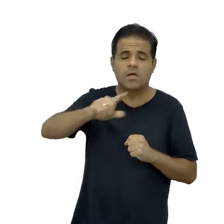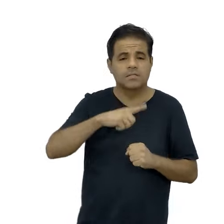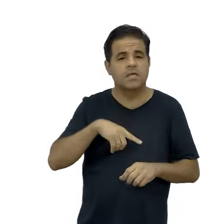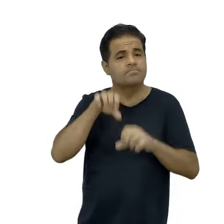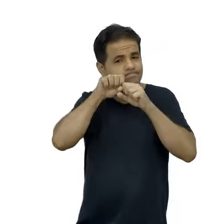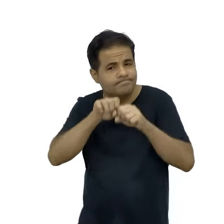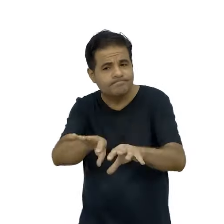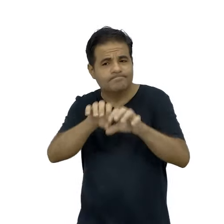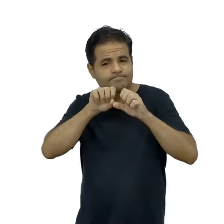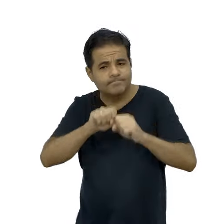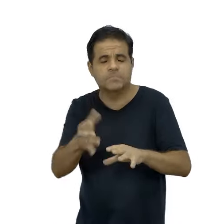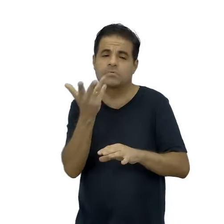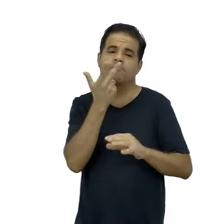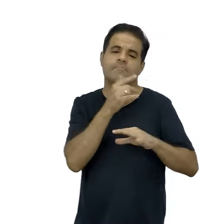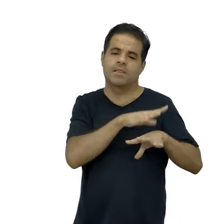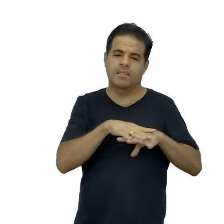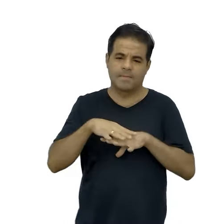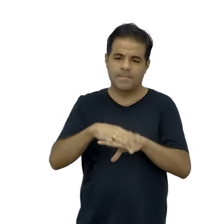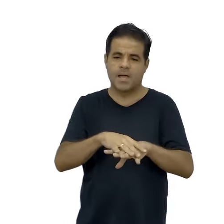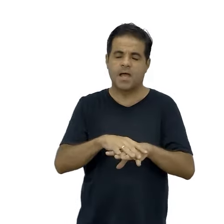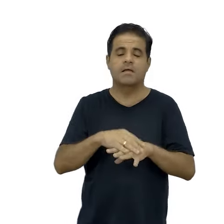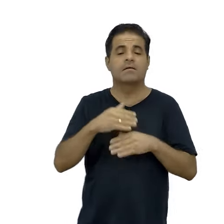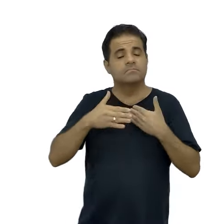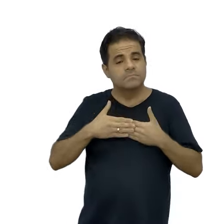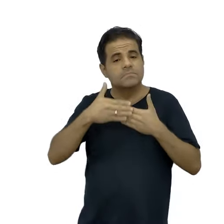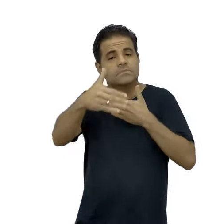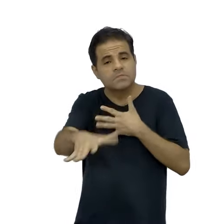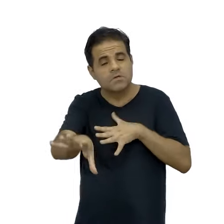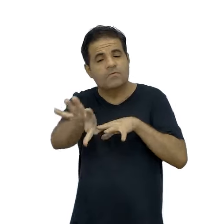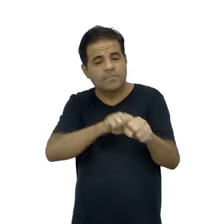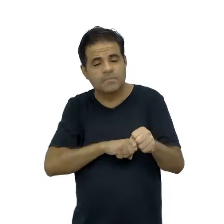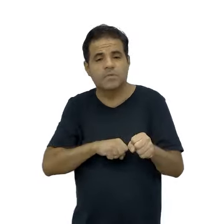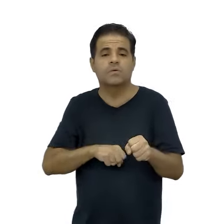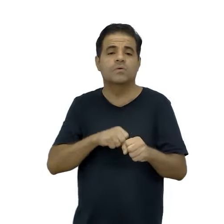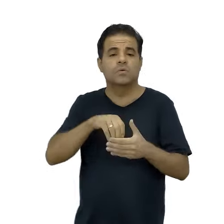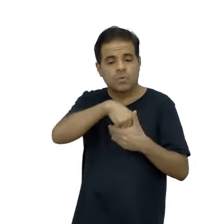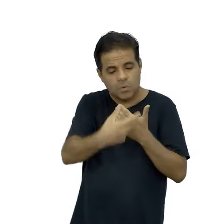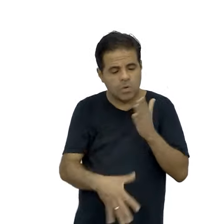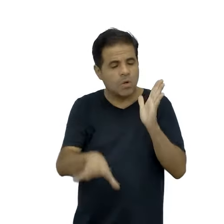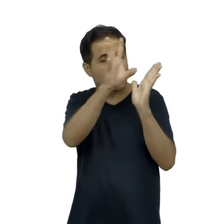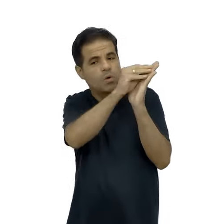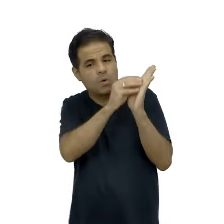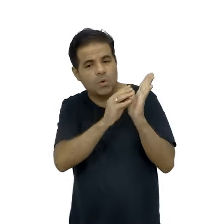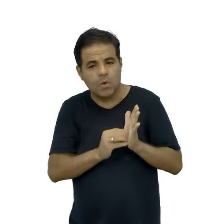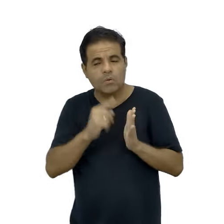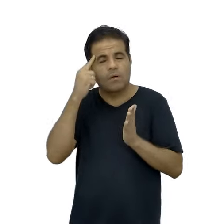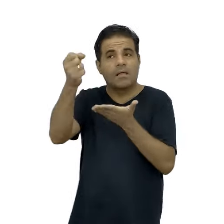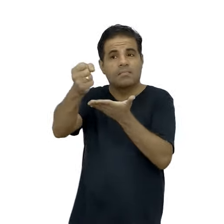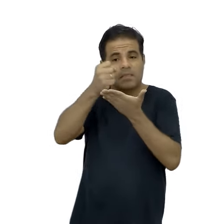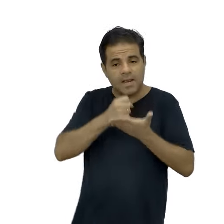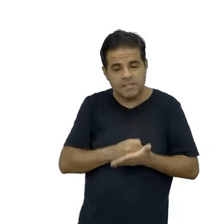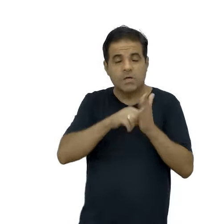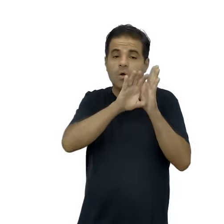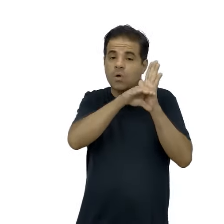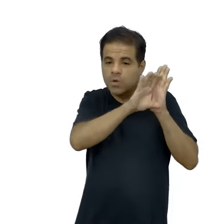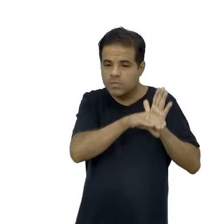da matemática. E, por fim, a formalização do conteúdo, né, que é trazer esse conceito,